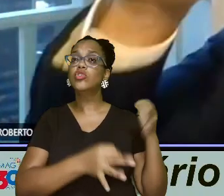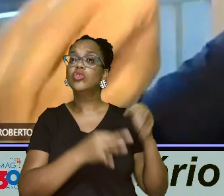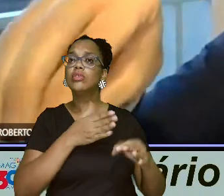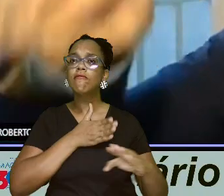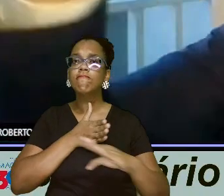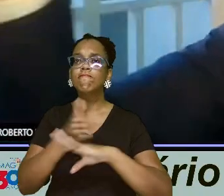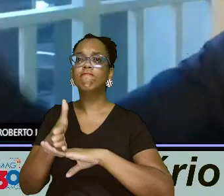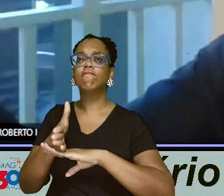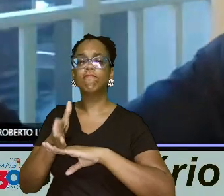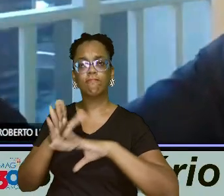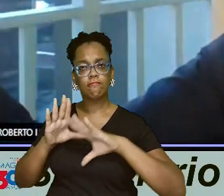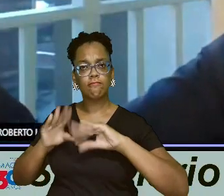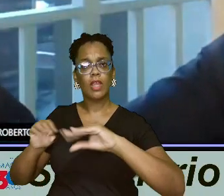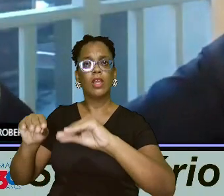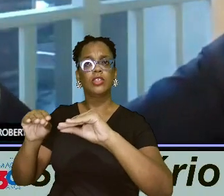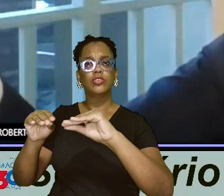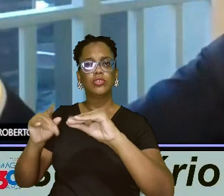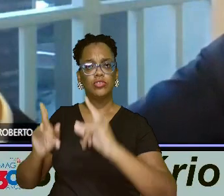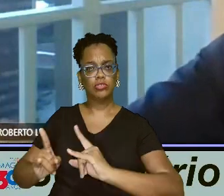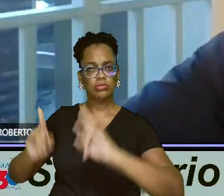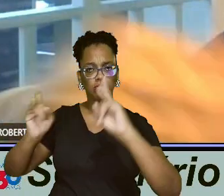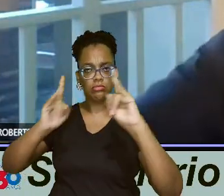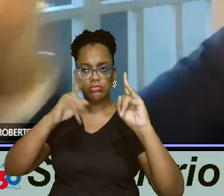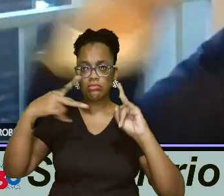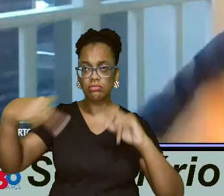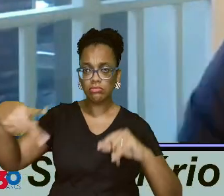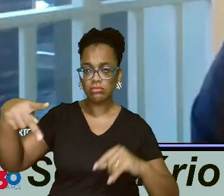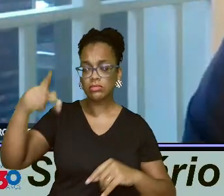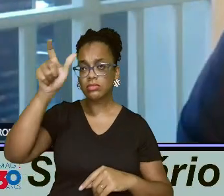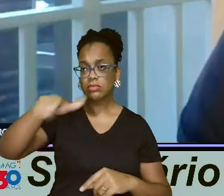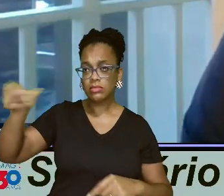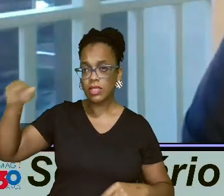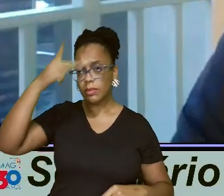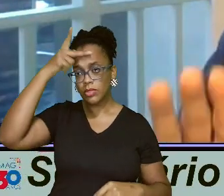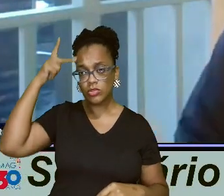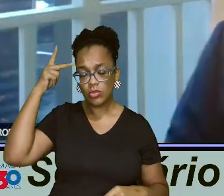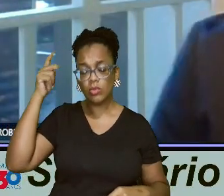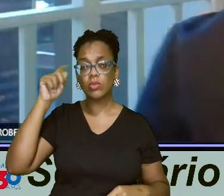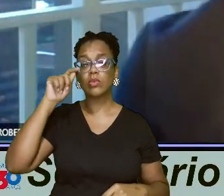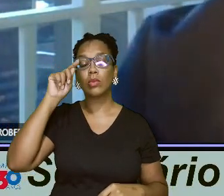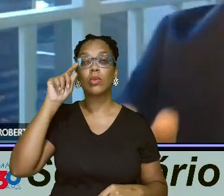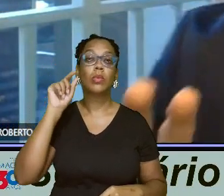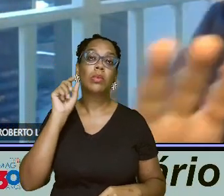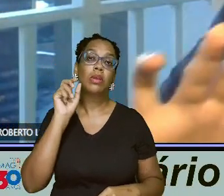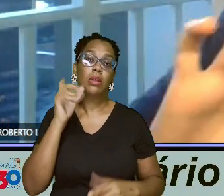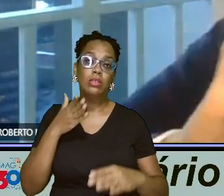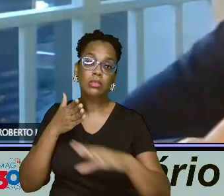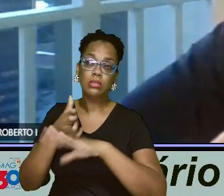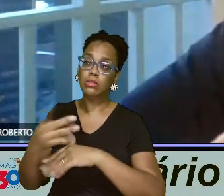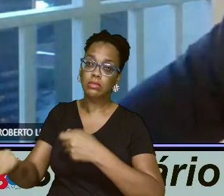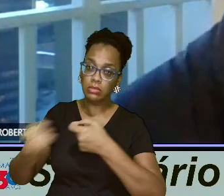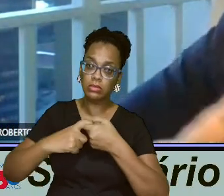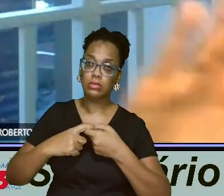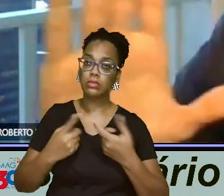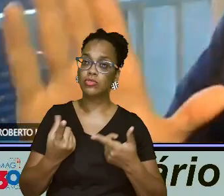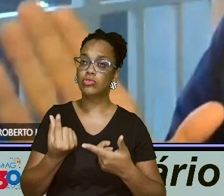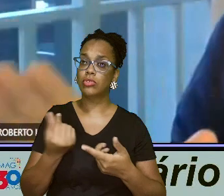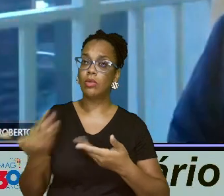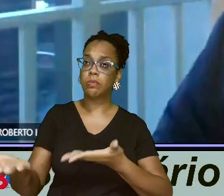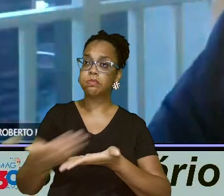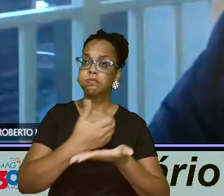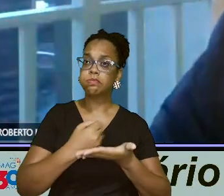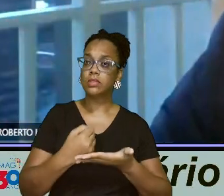no patrimônio do executado e a satisfação do crédito. Então, há